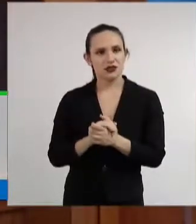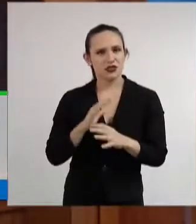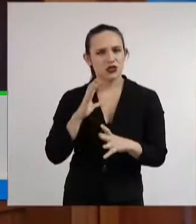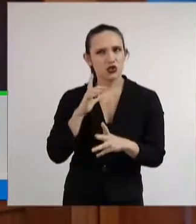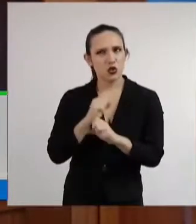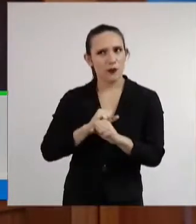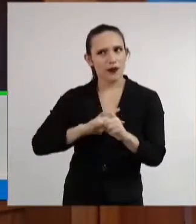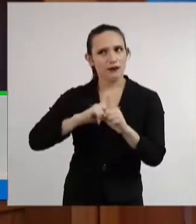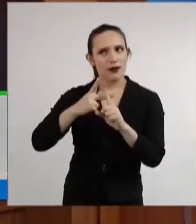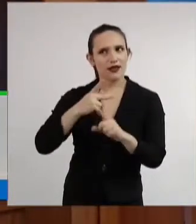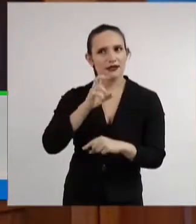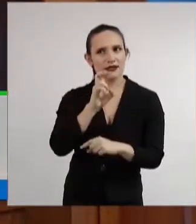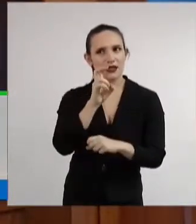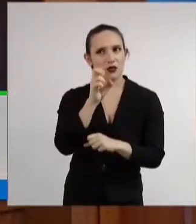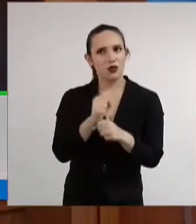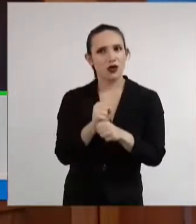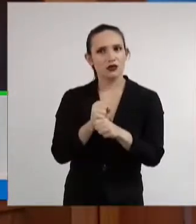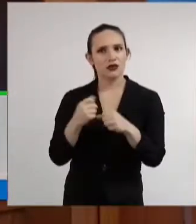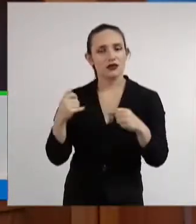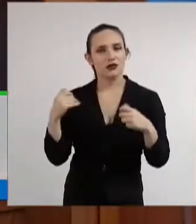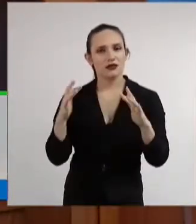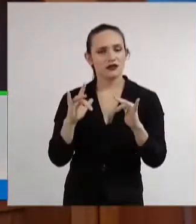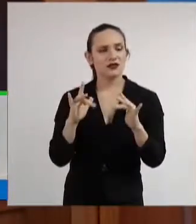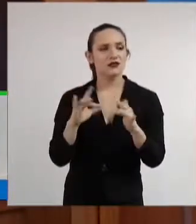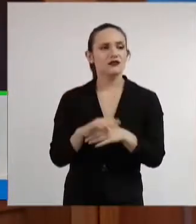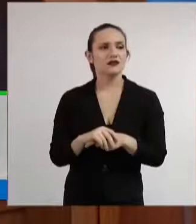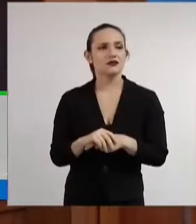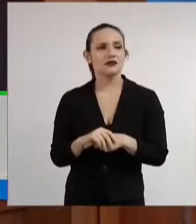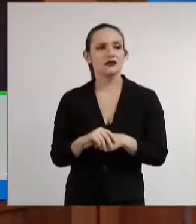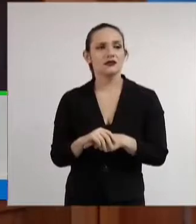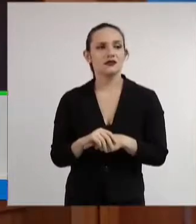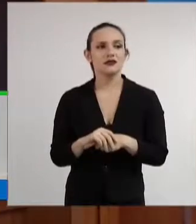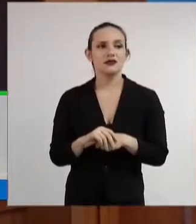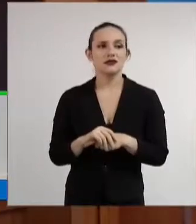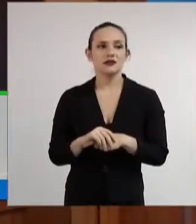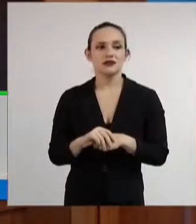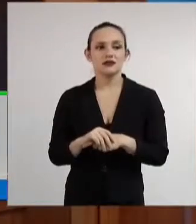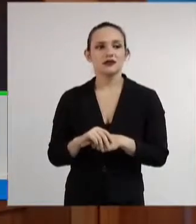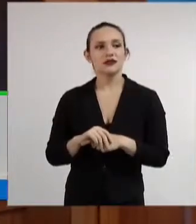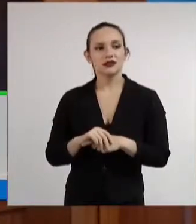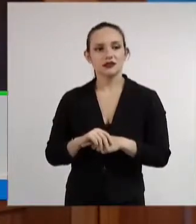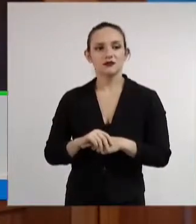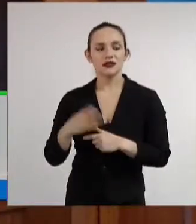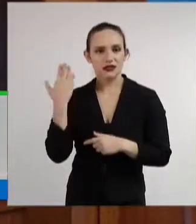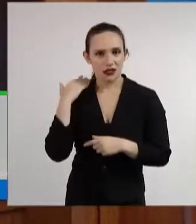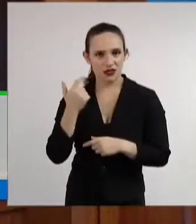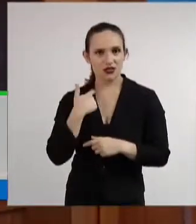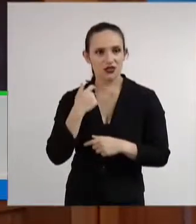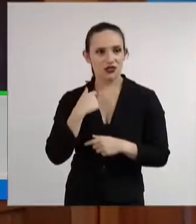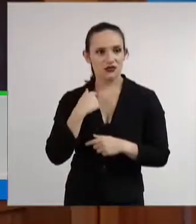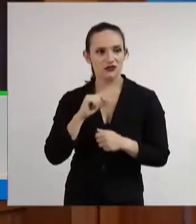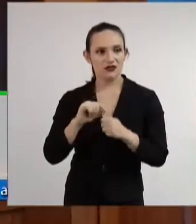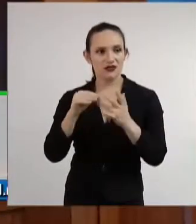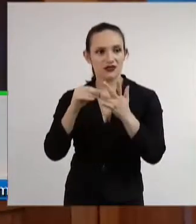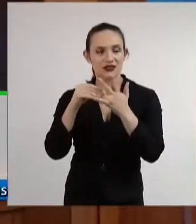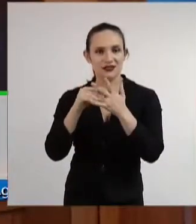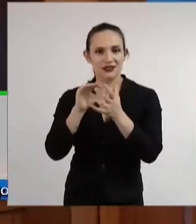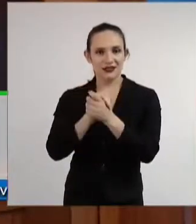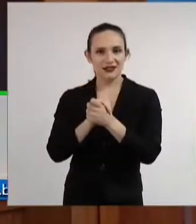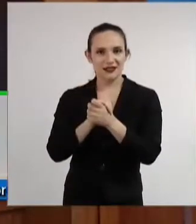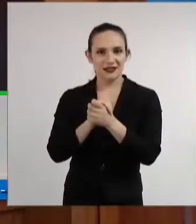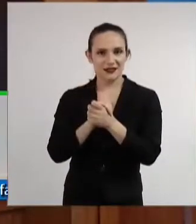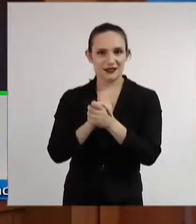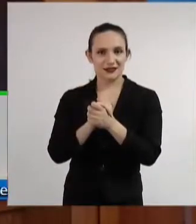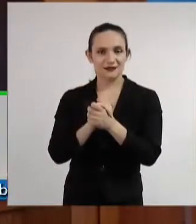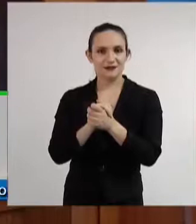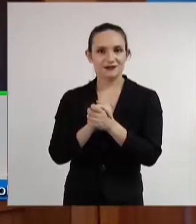anos. Eu, quando fiz uma aliança com a Cristiane, ainda bem que ela é psicóloga e entende um